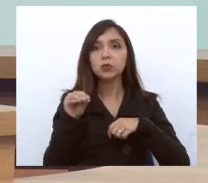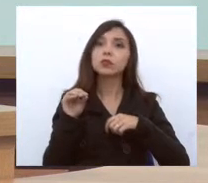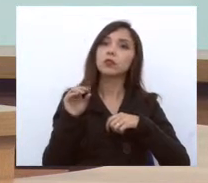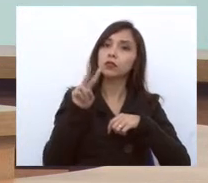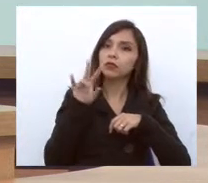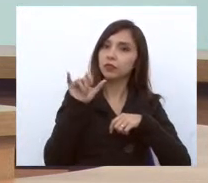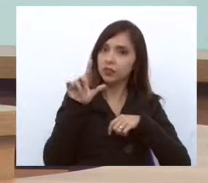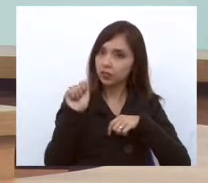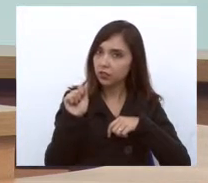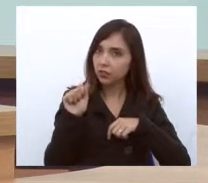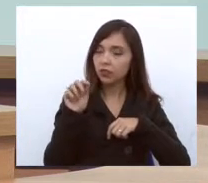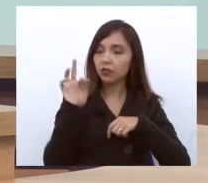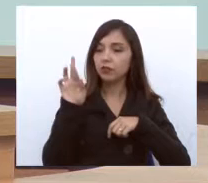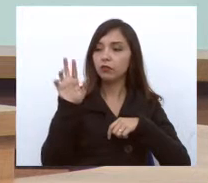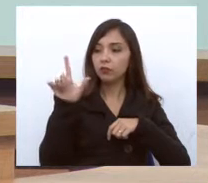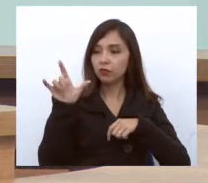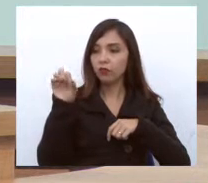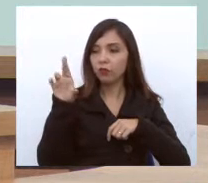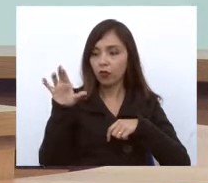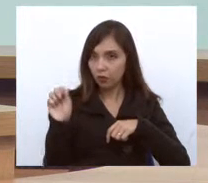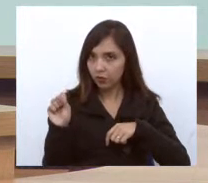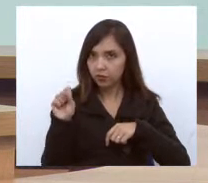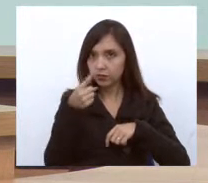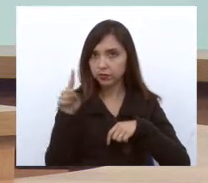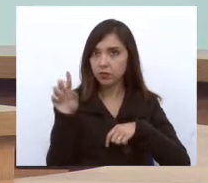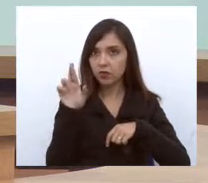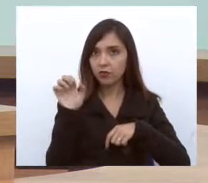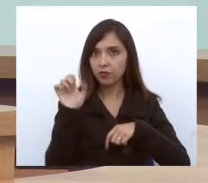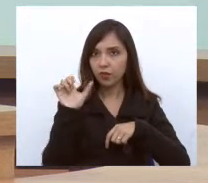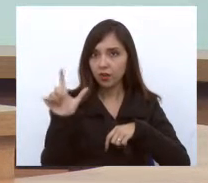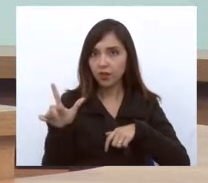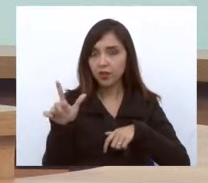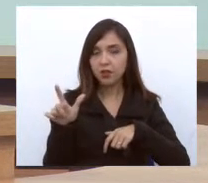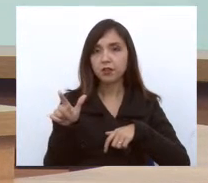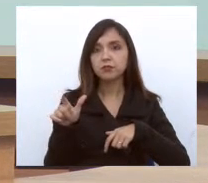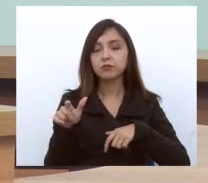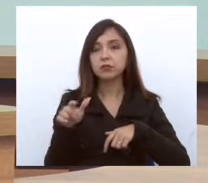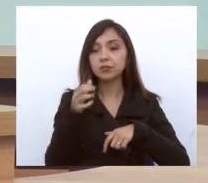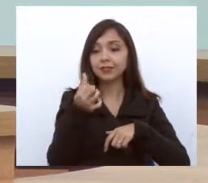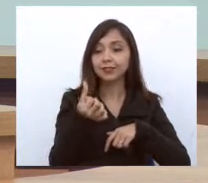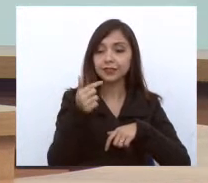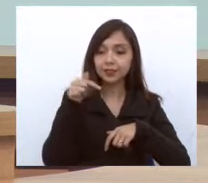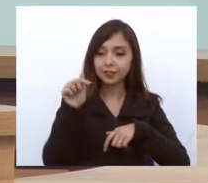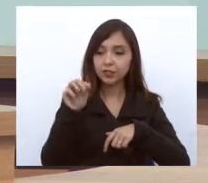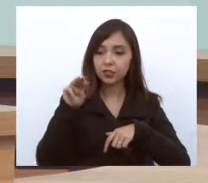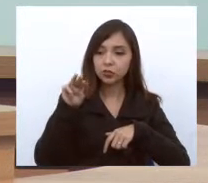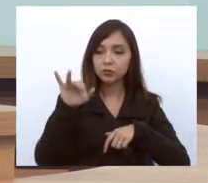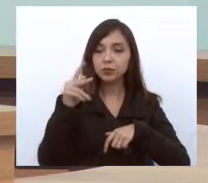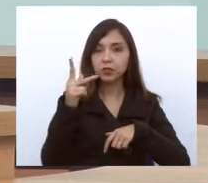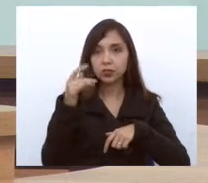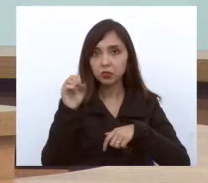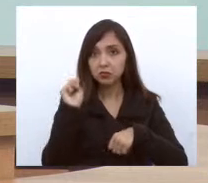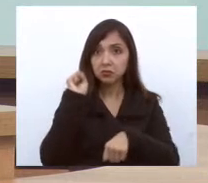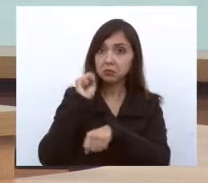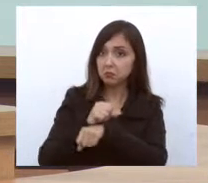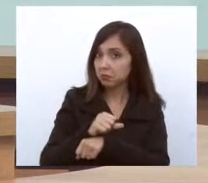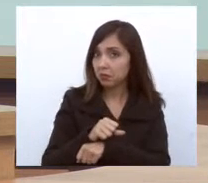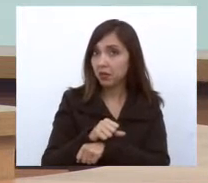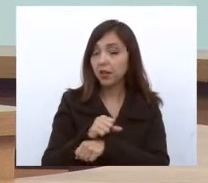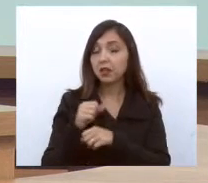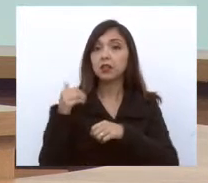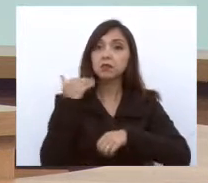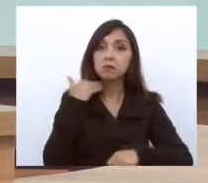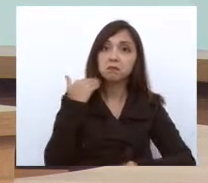Flora, né, e a favela São Rafael, que não foram urbanizadas, com um contrato de 67 milhões parados num